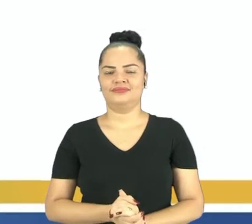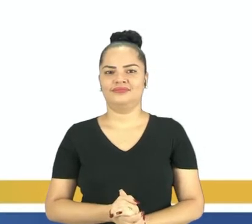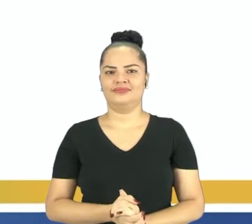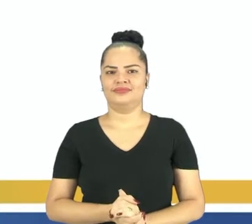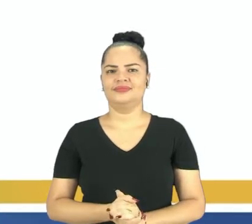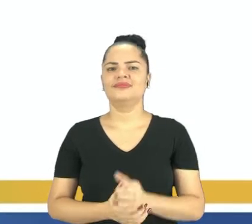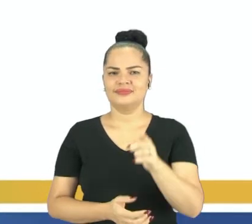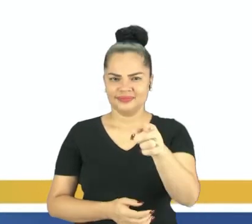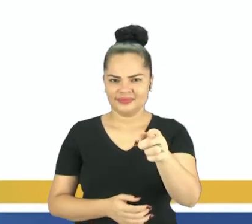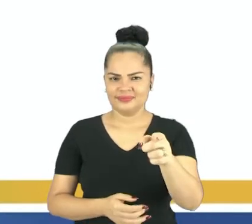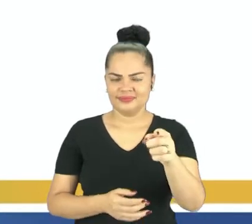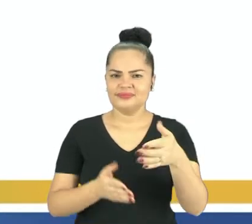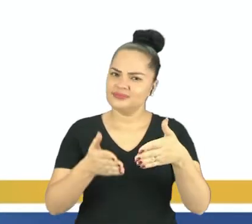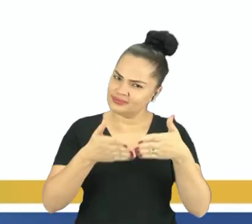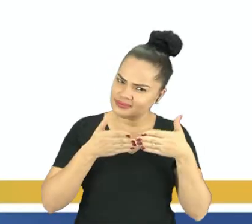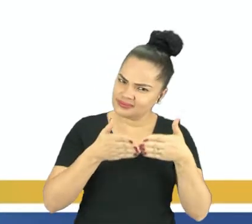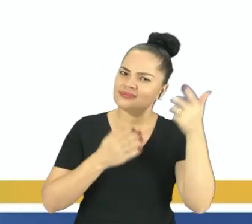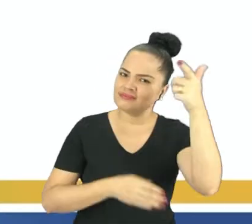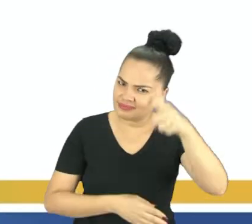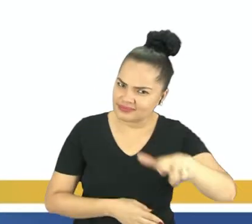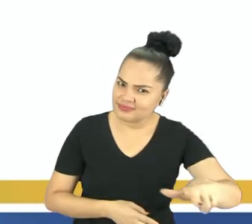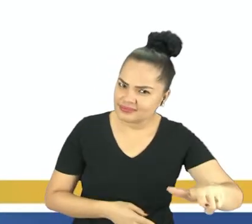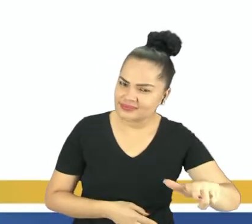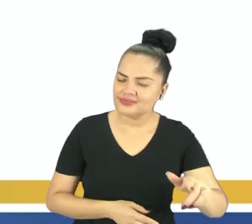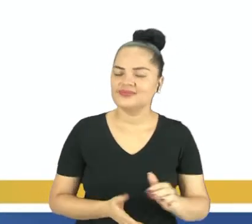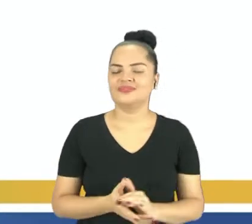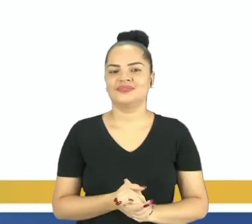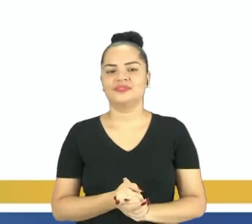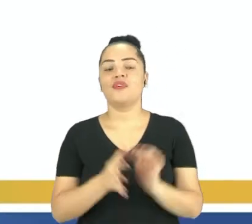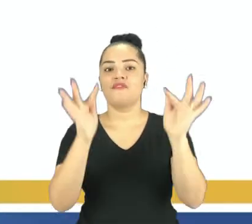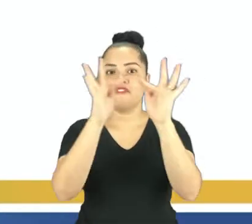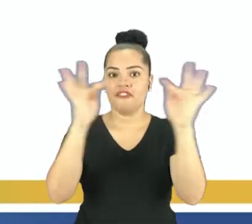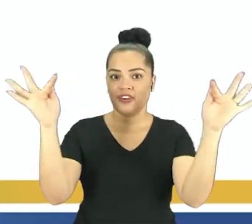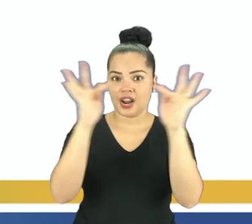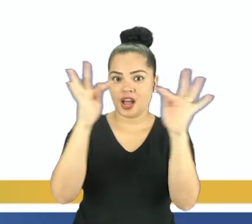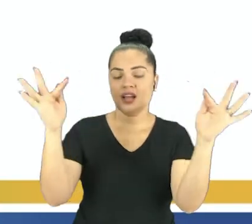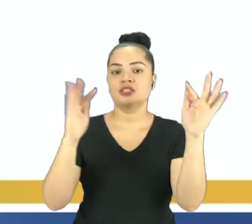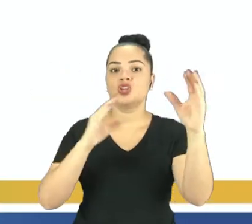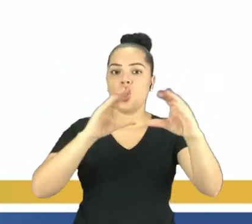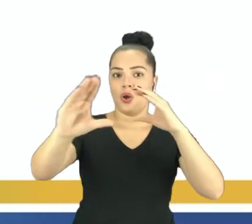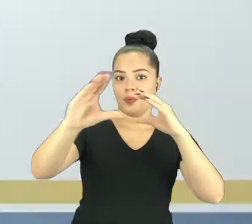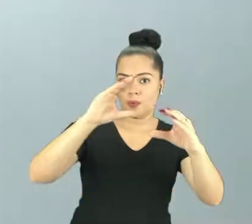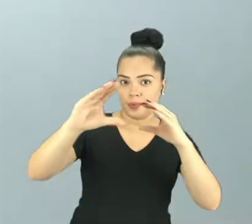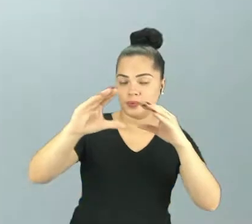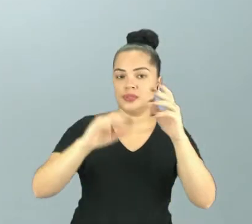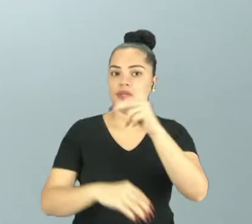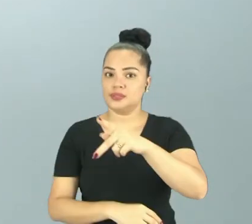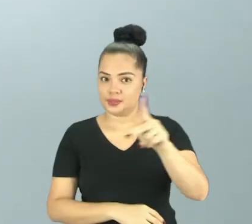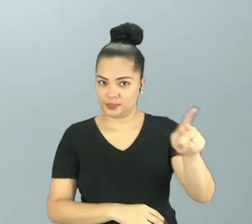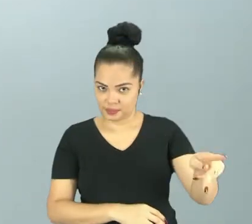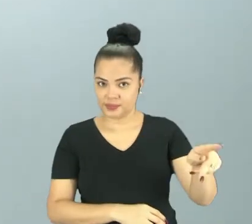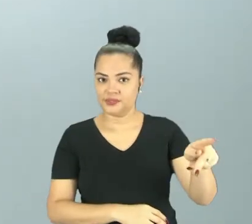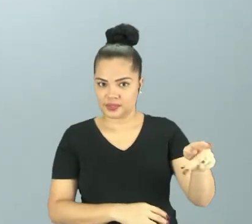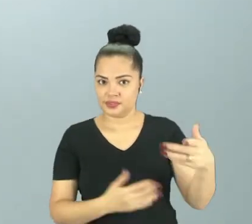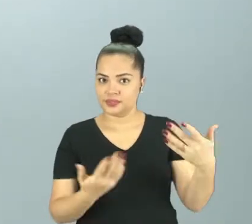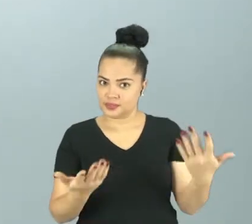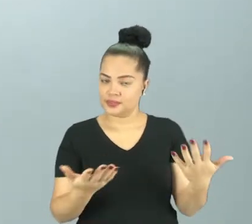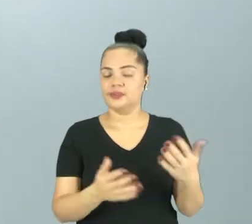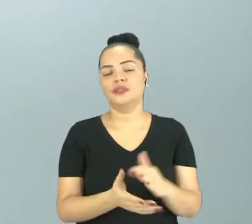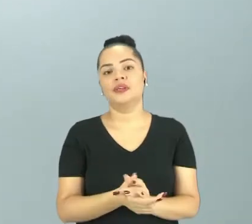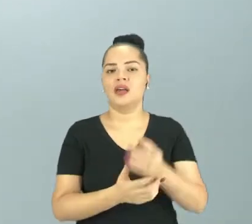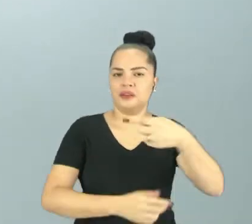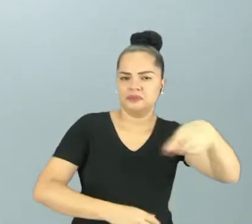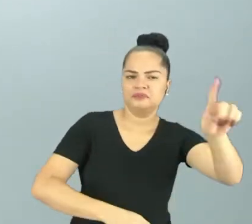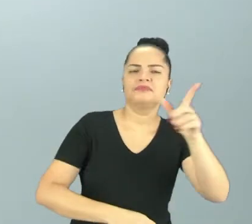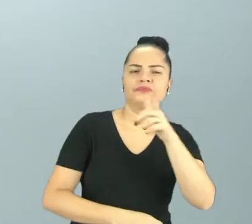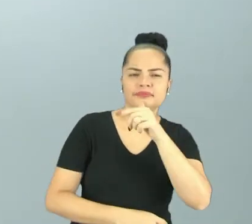pode repetir? Essas são geralmente frases que nós usamos, pessoal, para nos comunicar com o professor, certo? Eu posso tomar água, posso ir ao